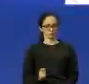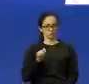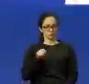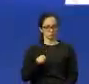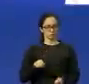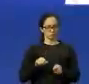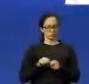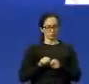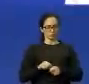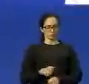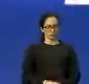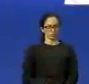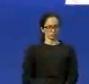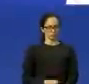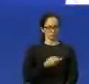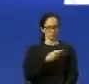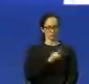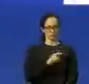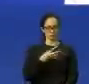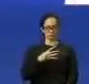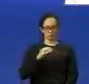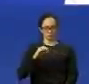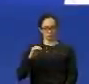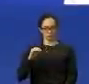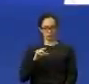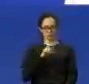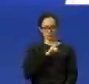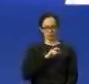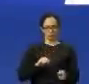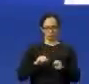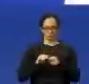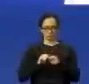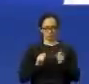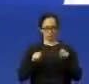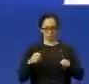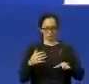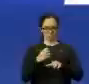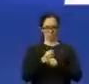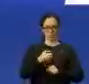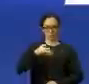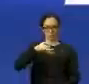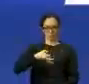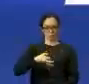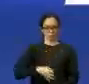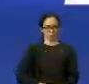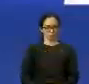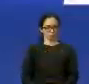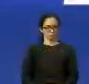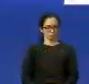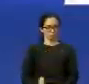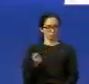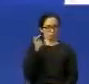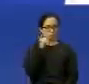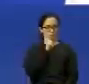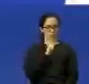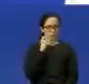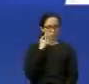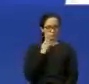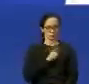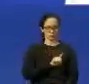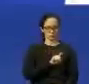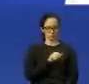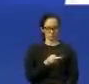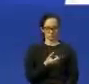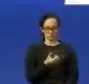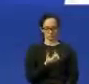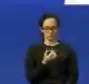caso, 1/400 ao cubo, quando você relaciona uma medida de comprimento com volume, você eleva ao cubo, né? E vai chegar num volume de